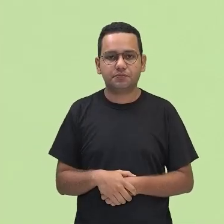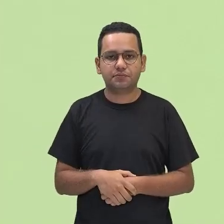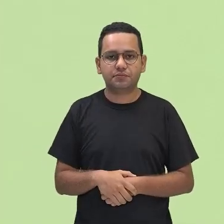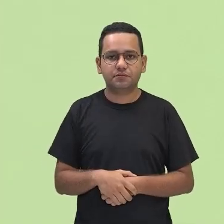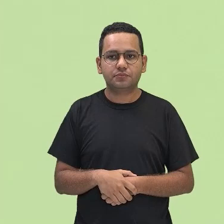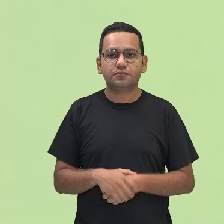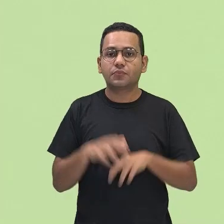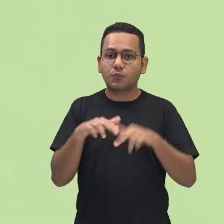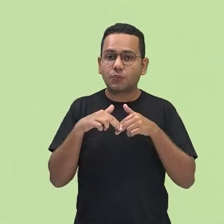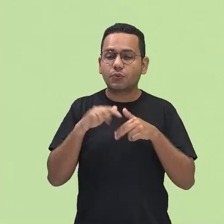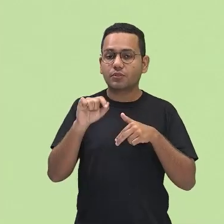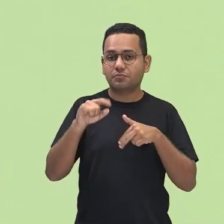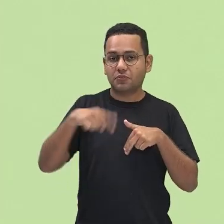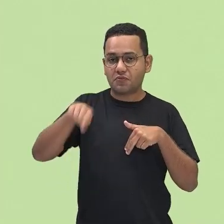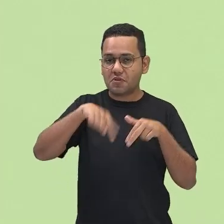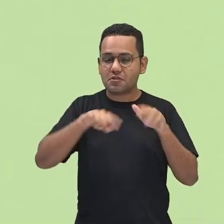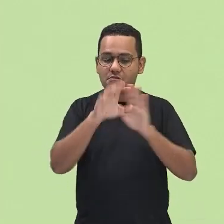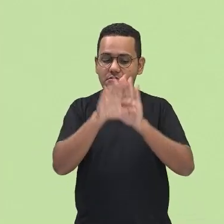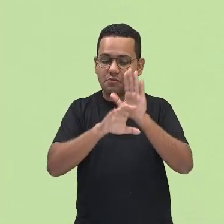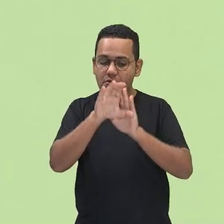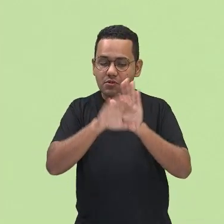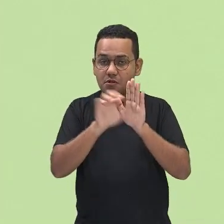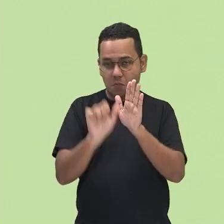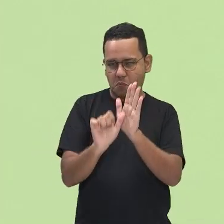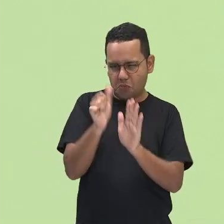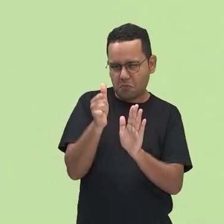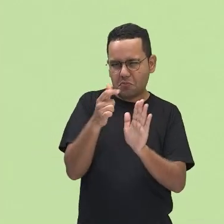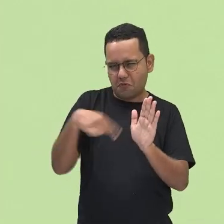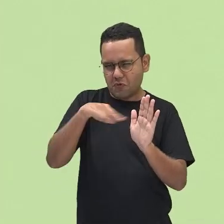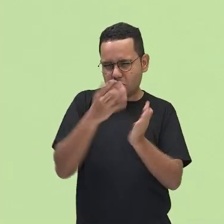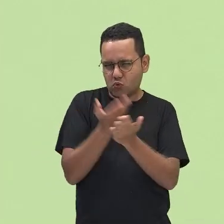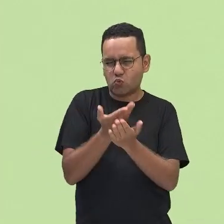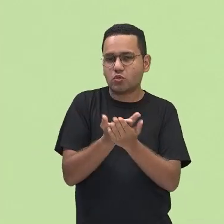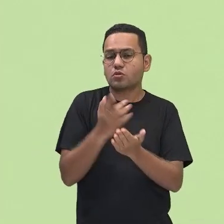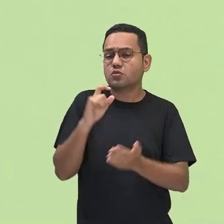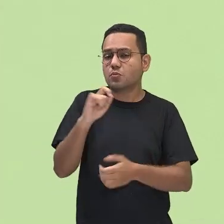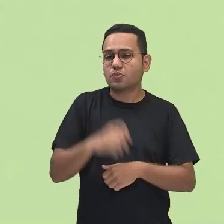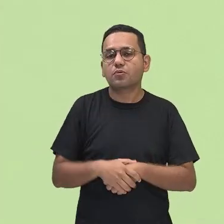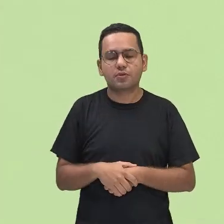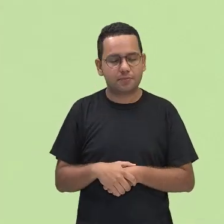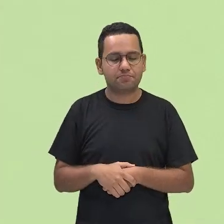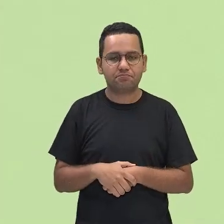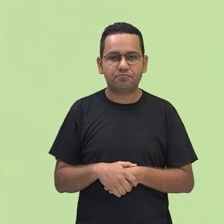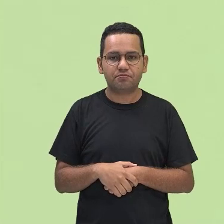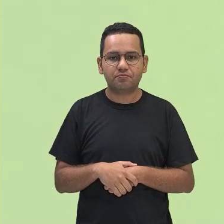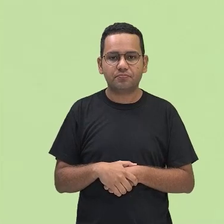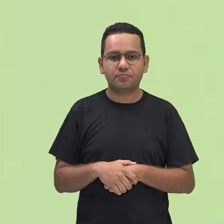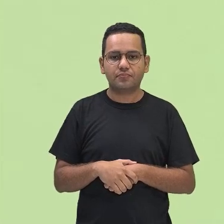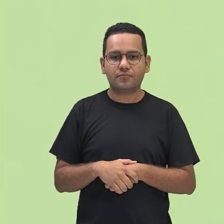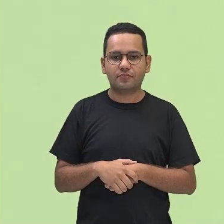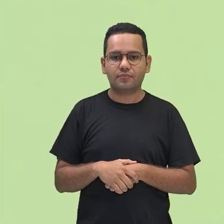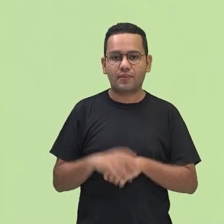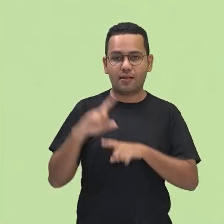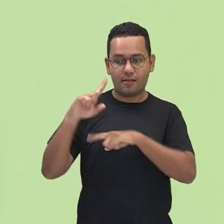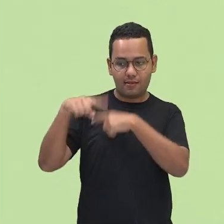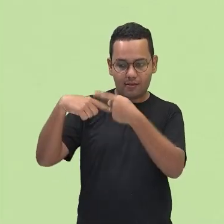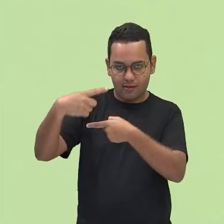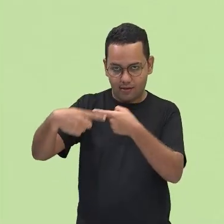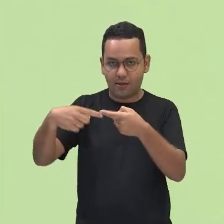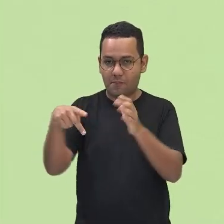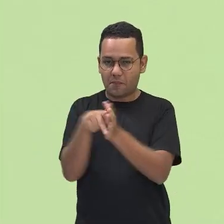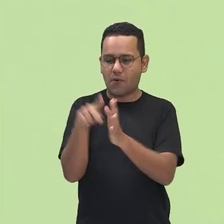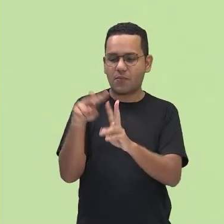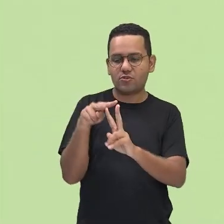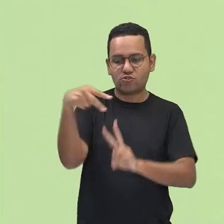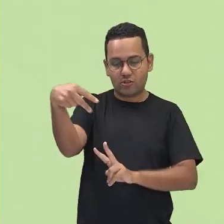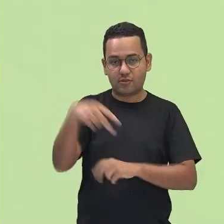gente vai aprender e relembrar é sobre a herança genética. A herança genética é algo que a gente recebe e